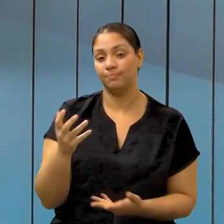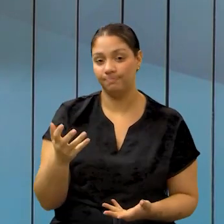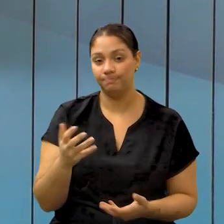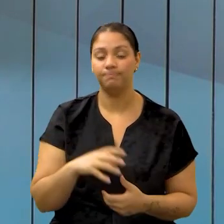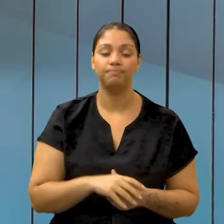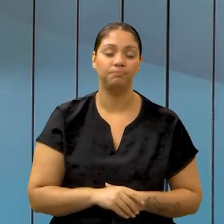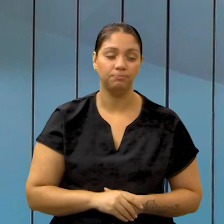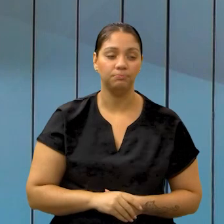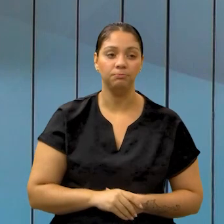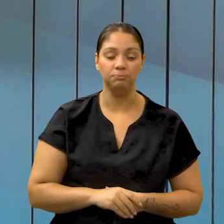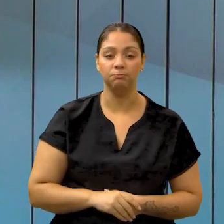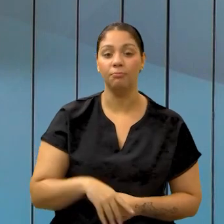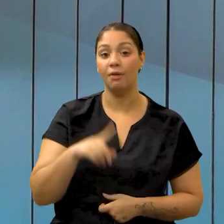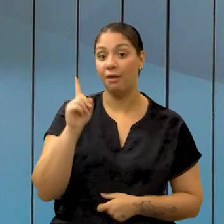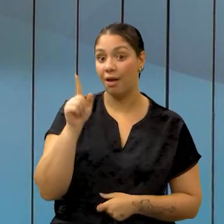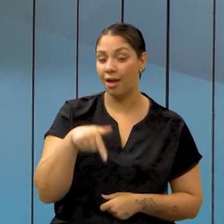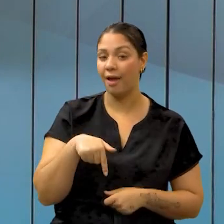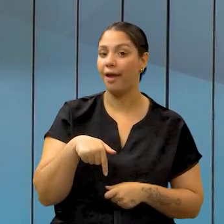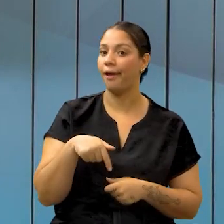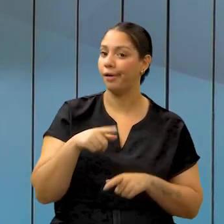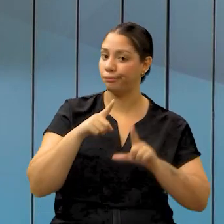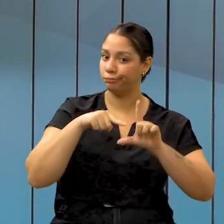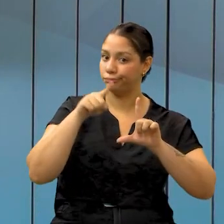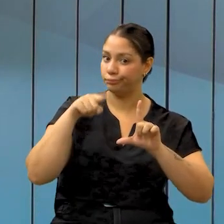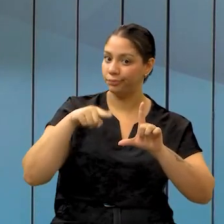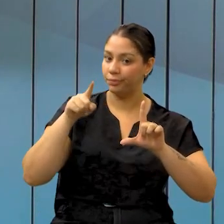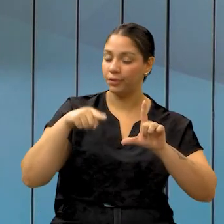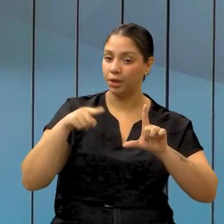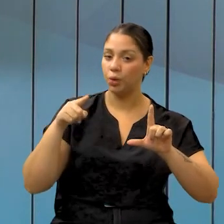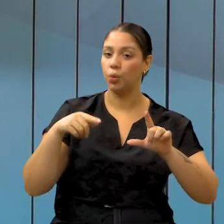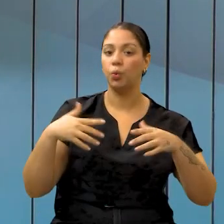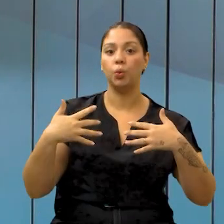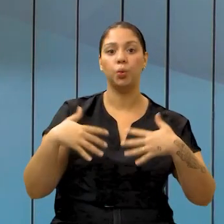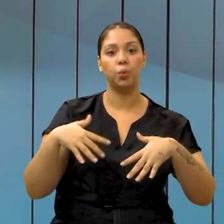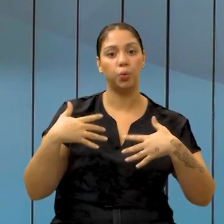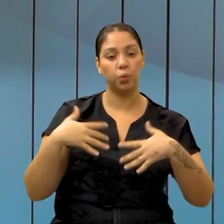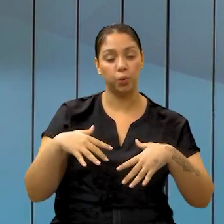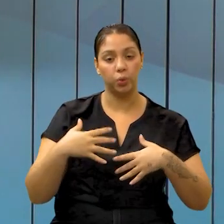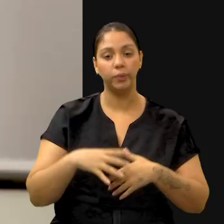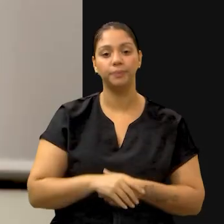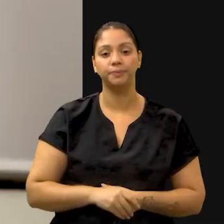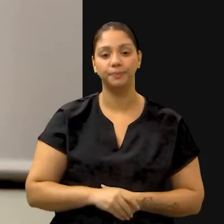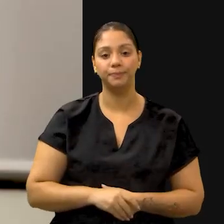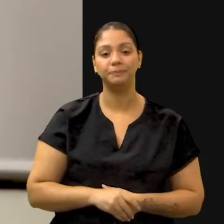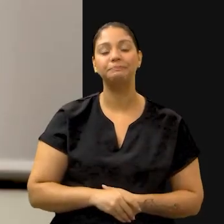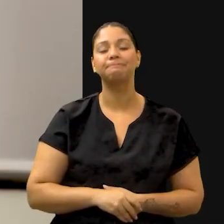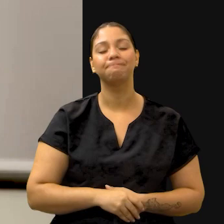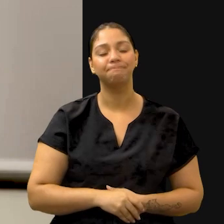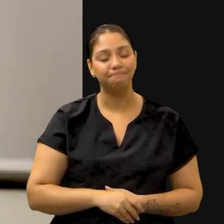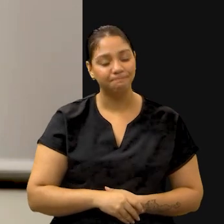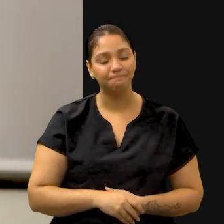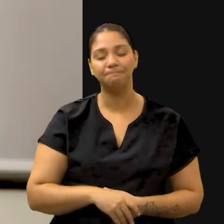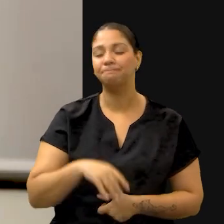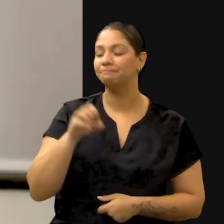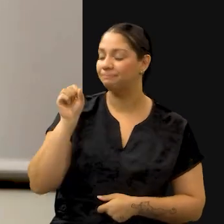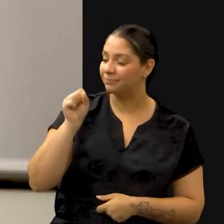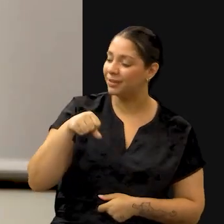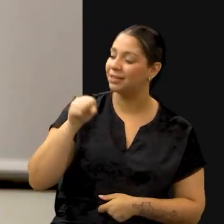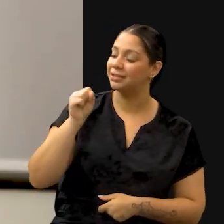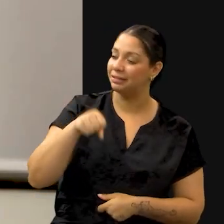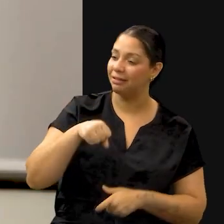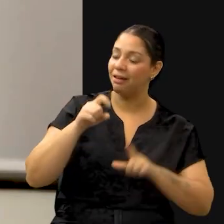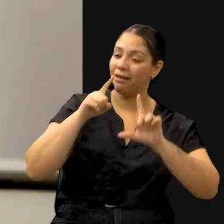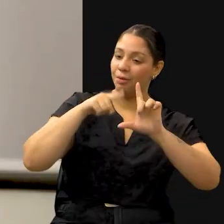anos. É uma estatística bem alta, né, Isabela? Com certeza, é